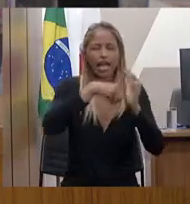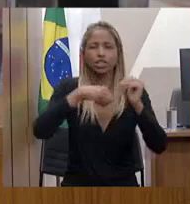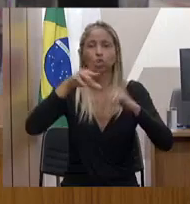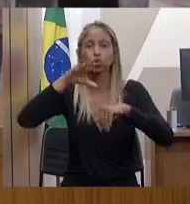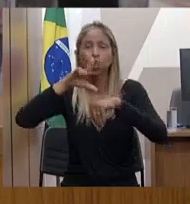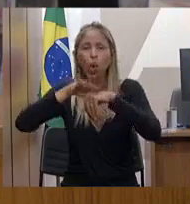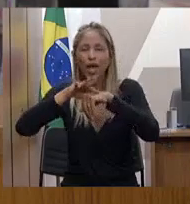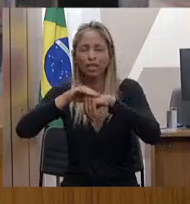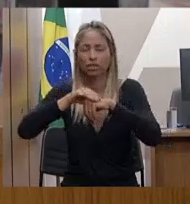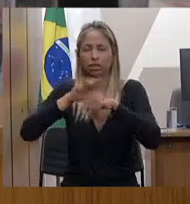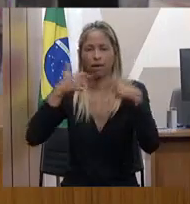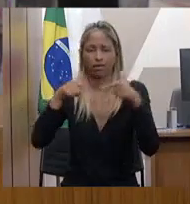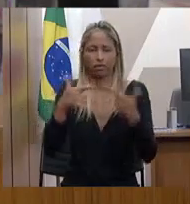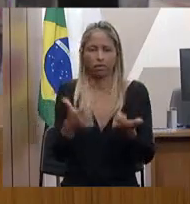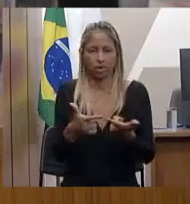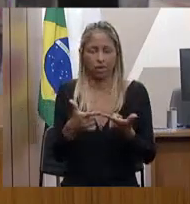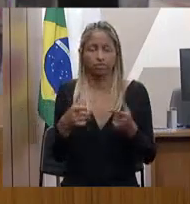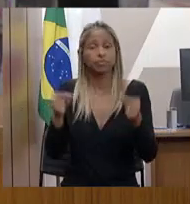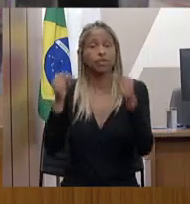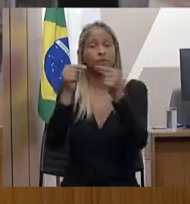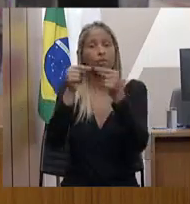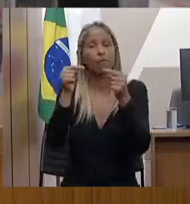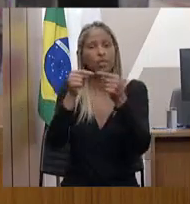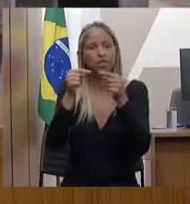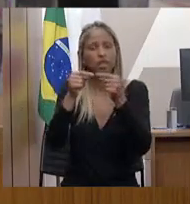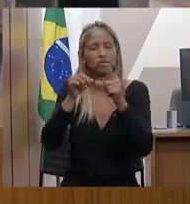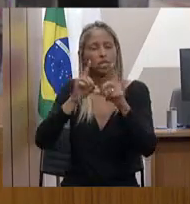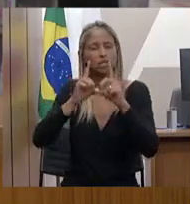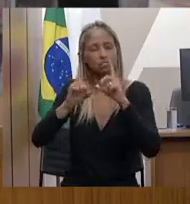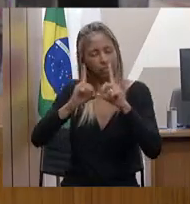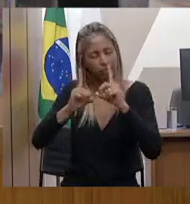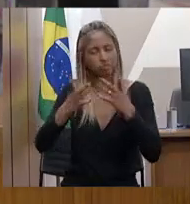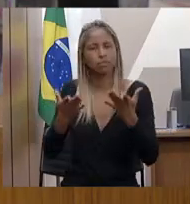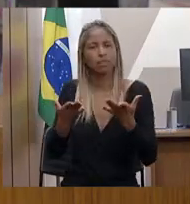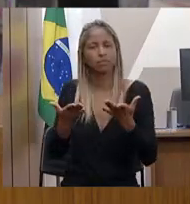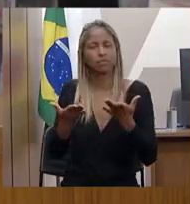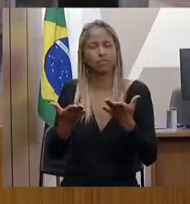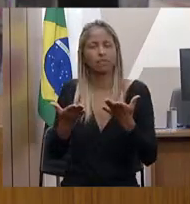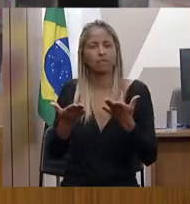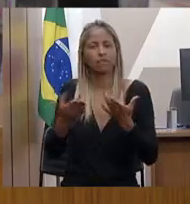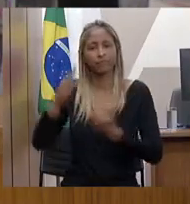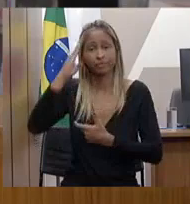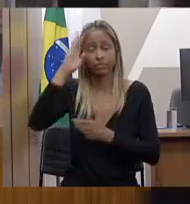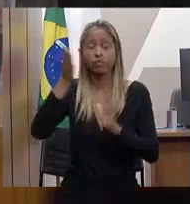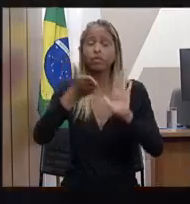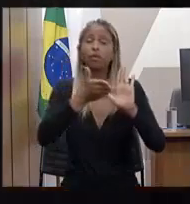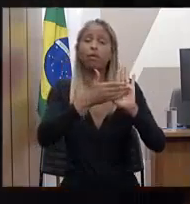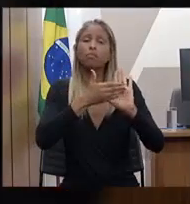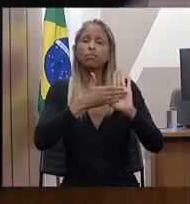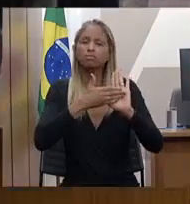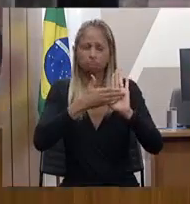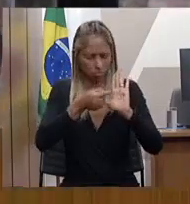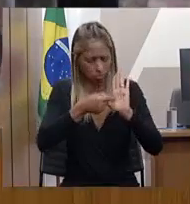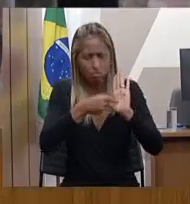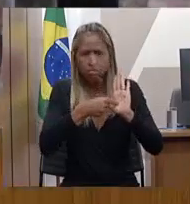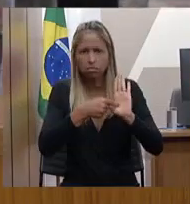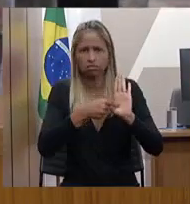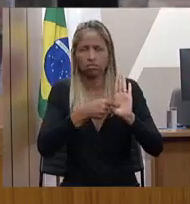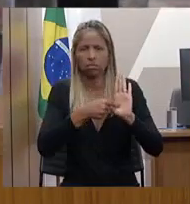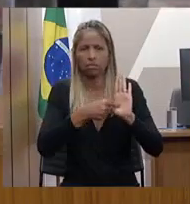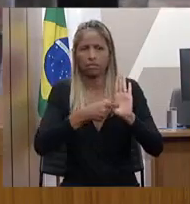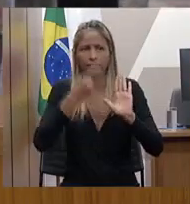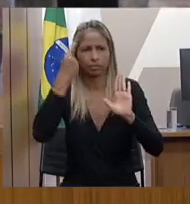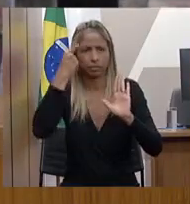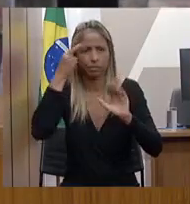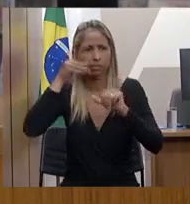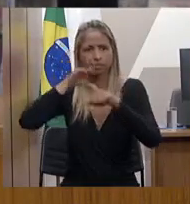profissionais mas o objetivo desse debate hoje É principalmente a gente começar a levantar a propostas é pensar né